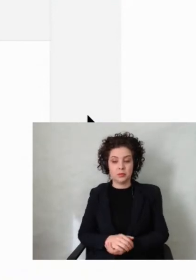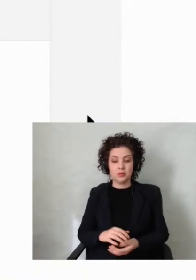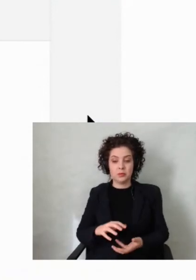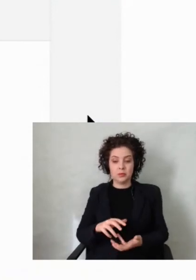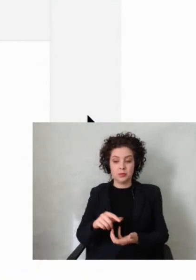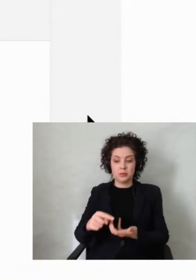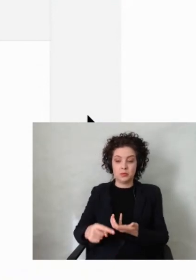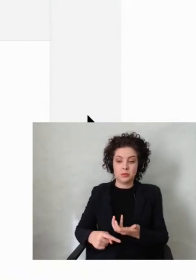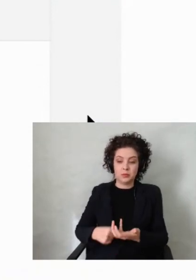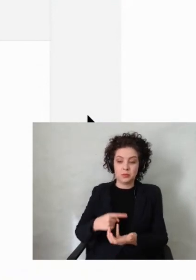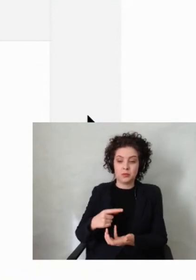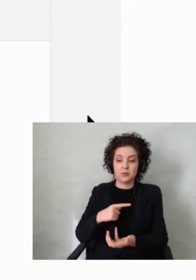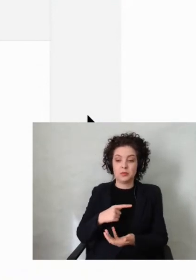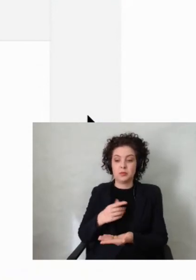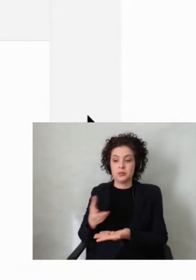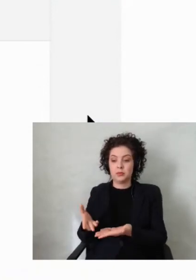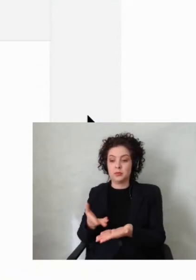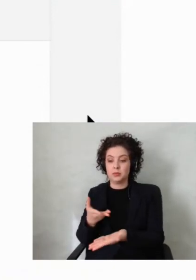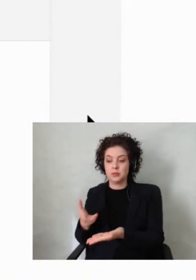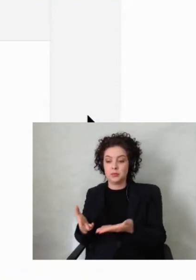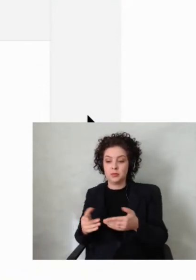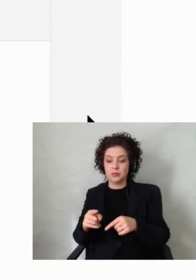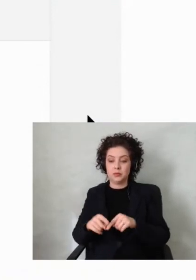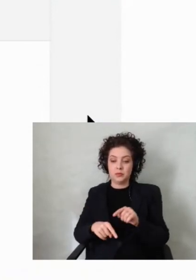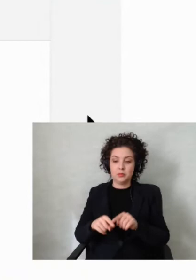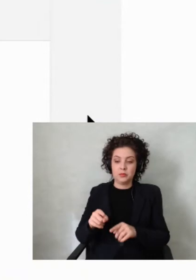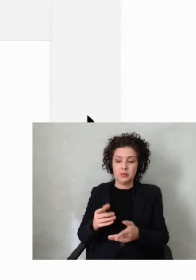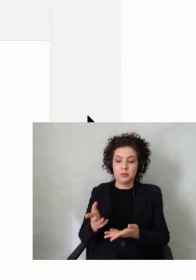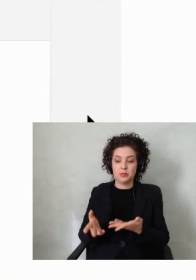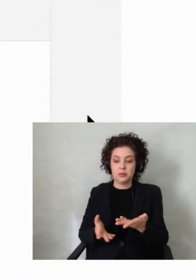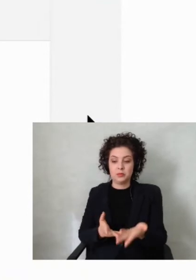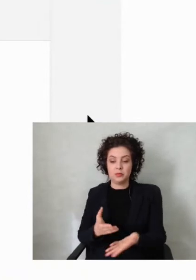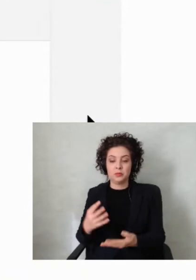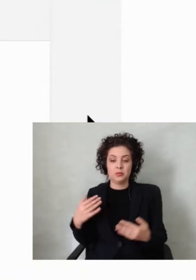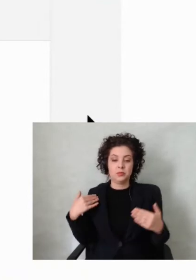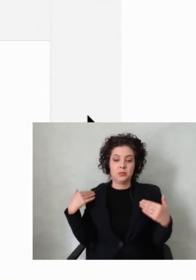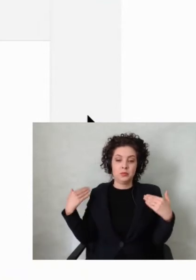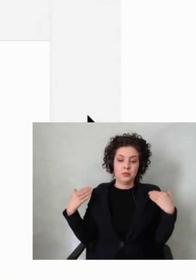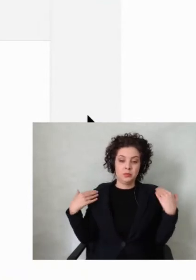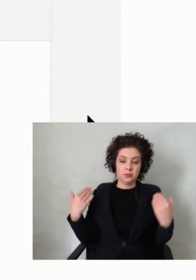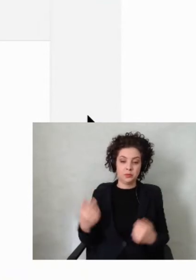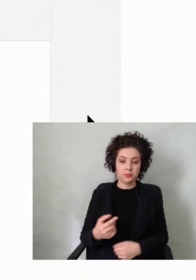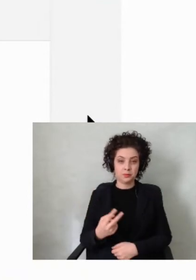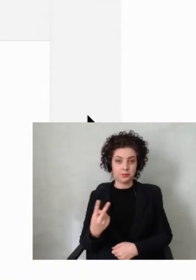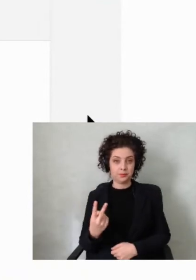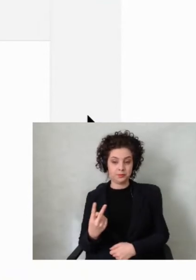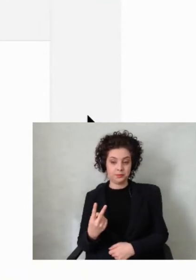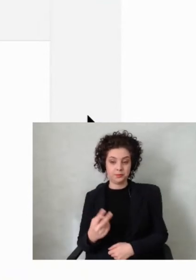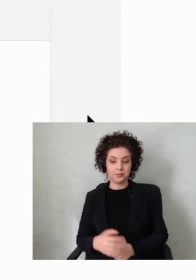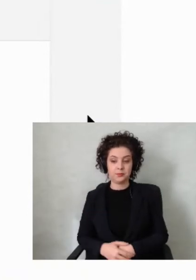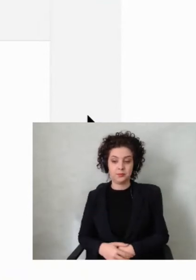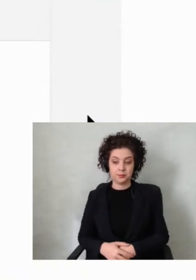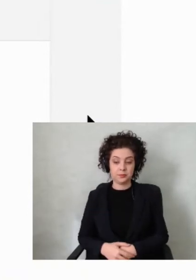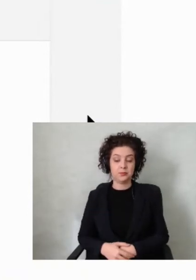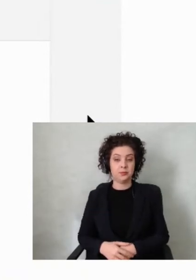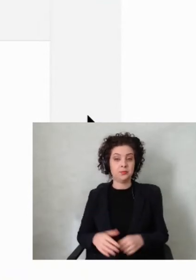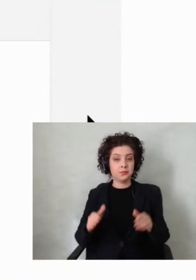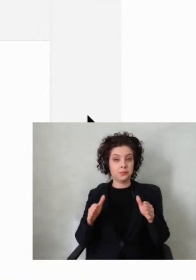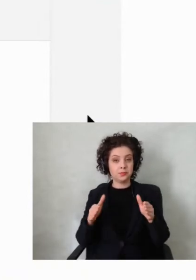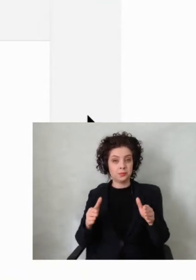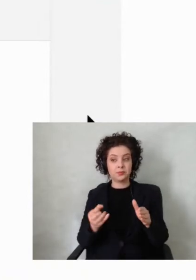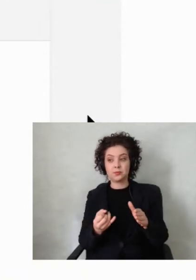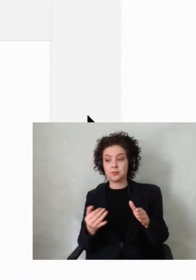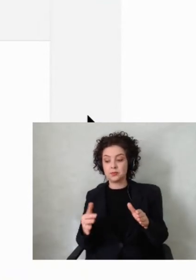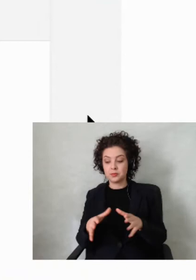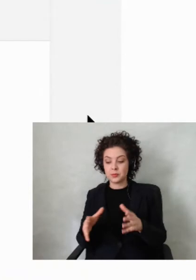mercadorias, pessoas, serviços, turismo. O segundo é a grande concentração de habitantes em